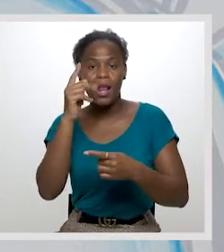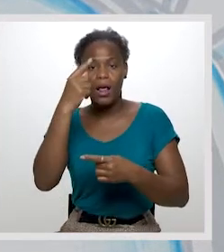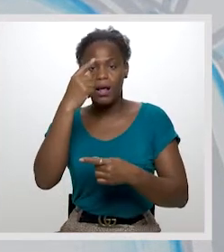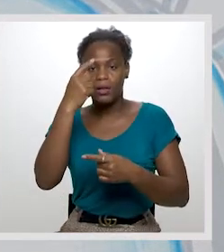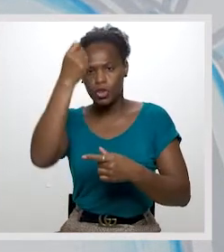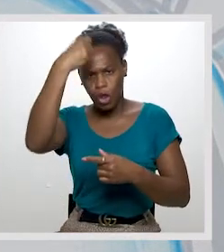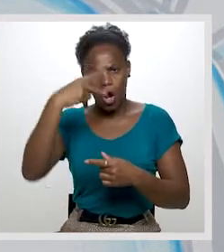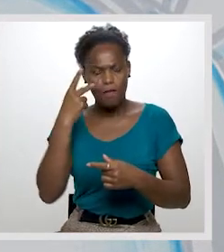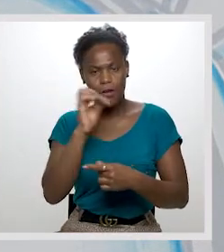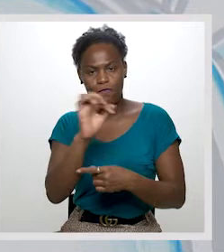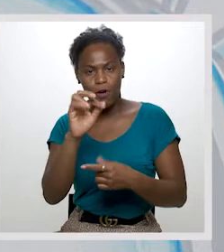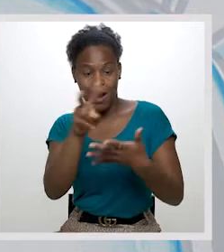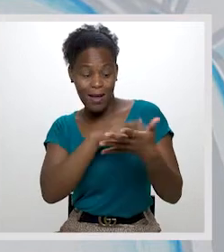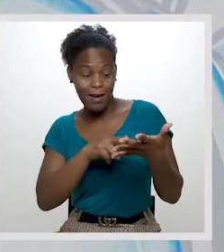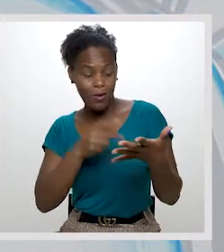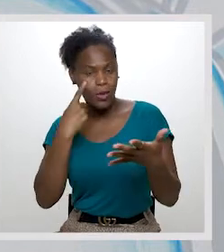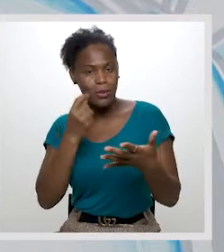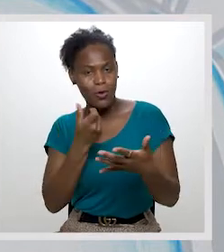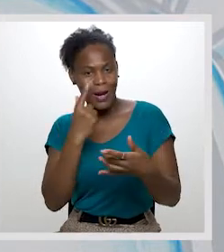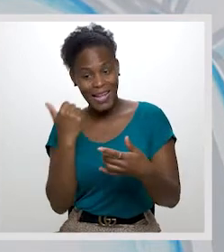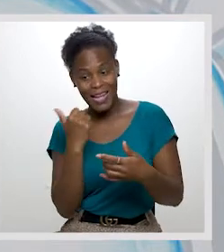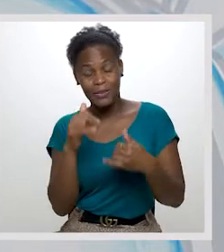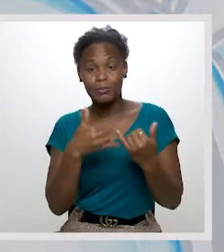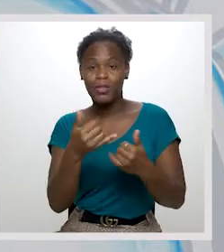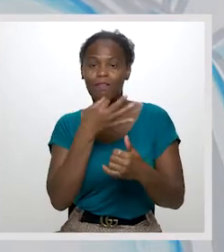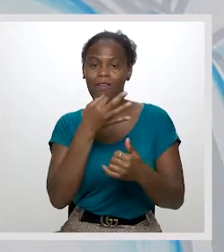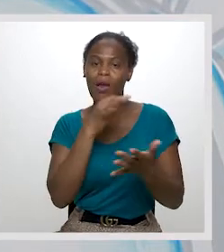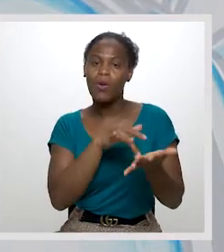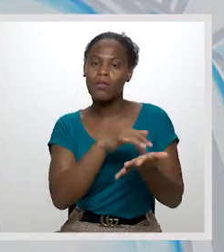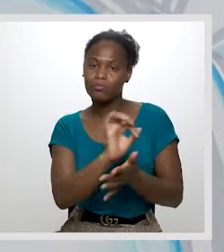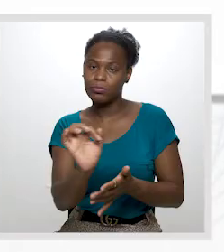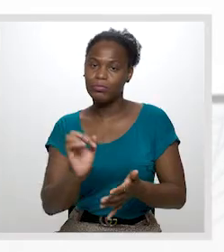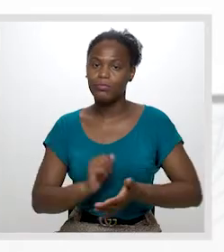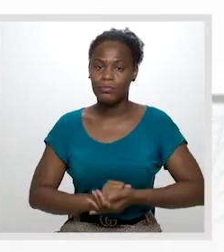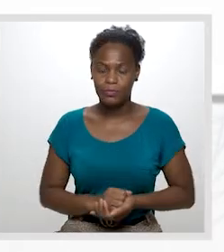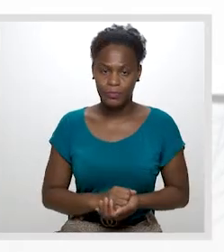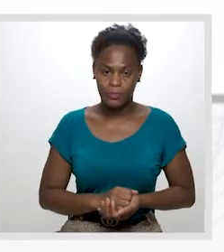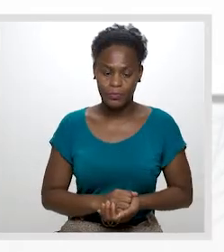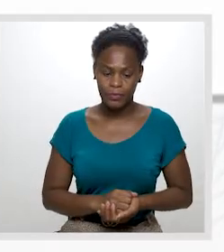ler a biografia dele e conhecer um pouco sobre ele e depois falar da sua obra.